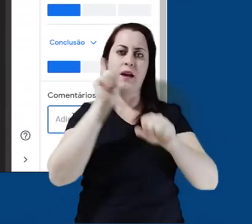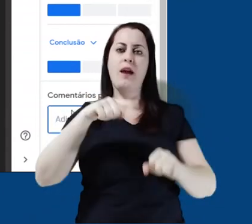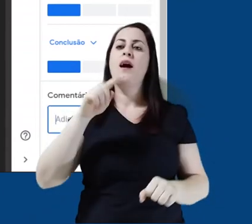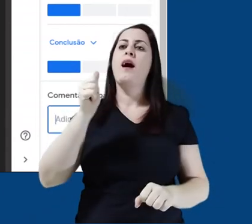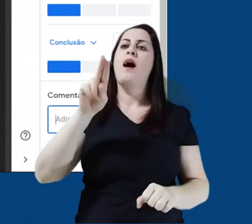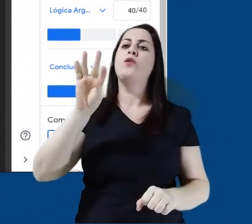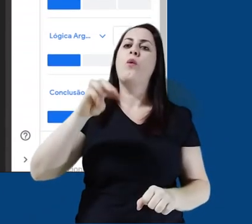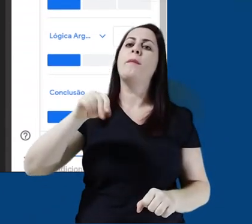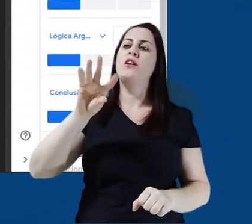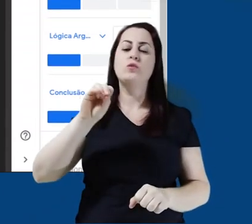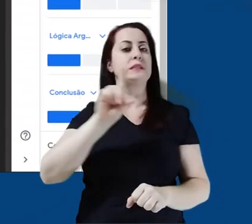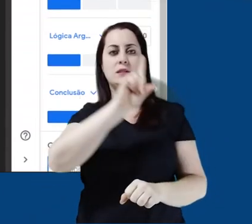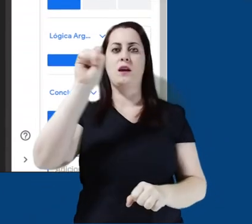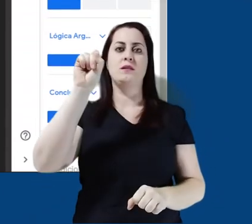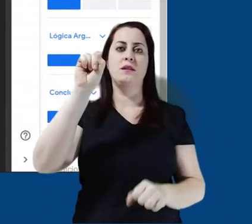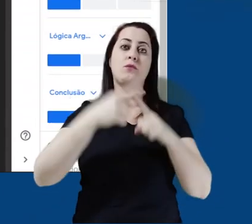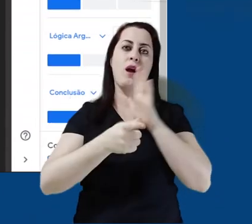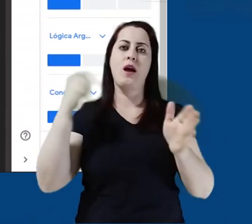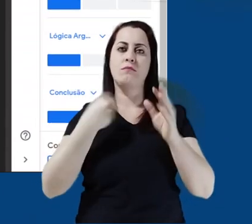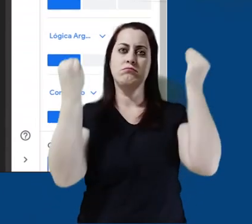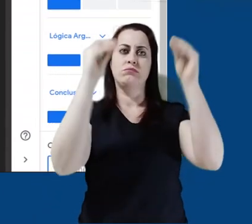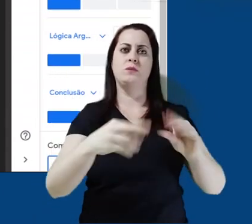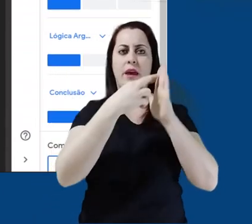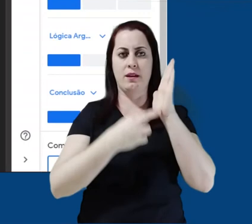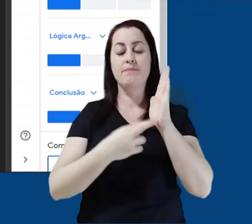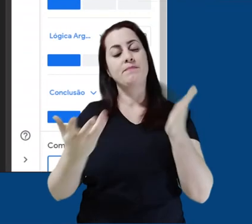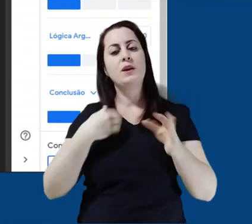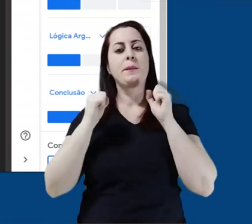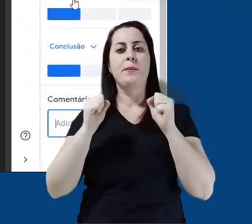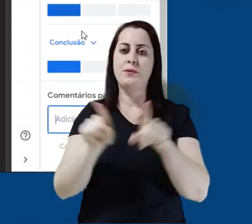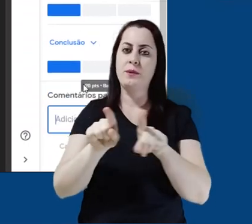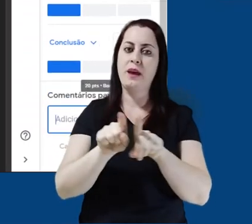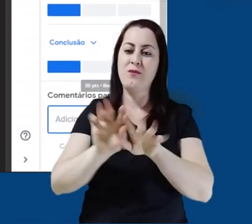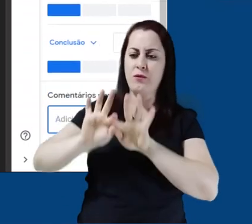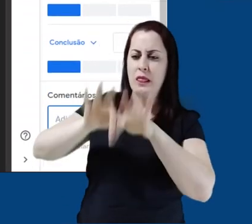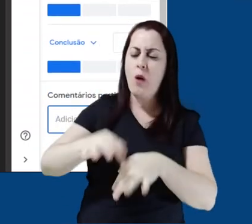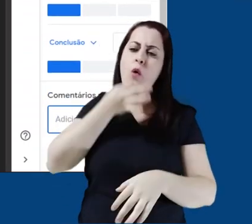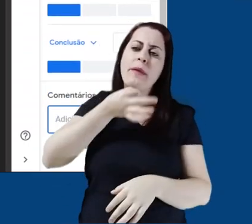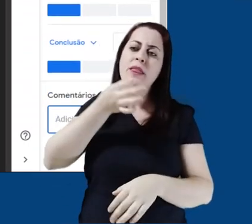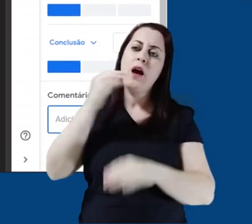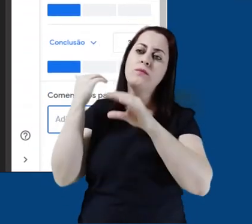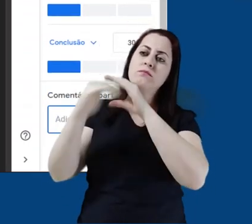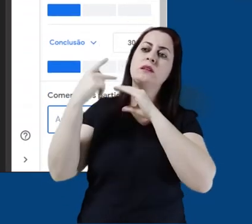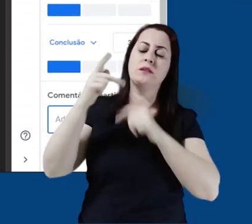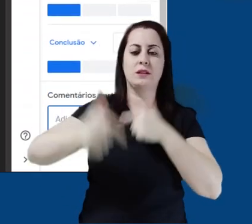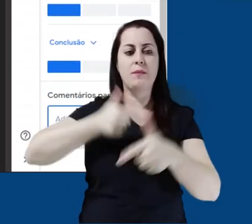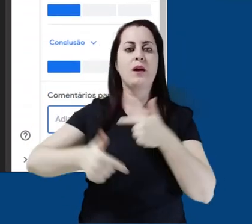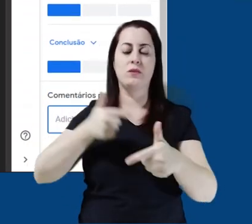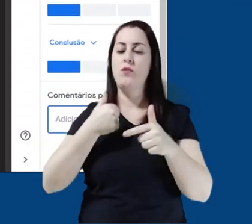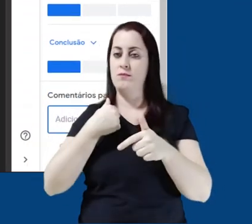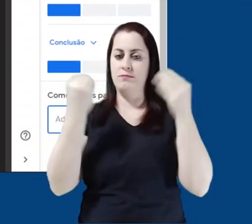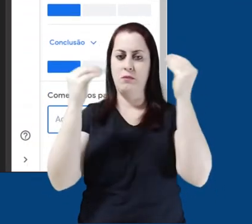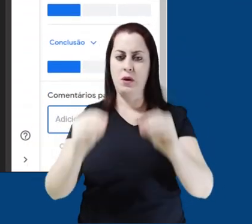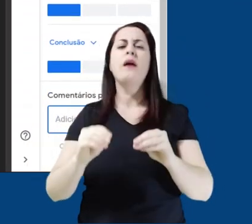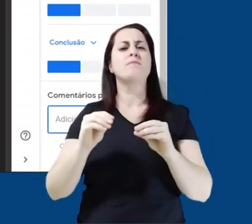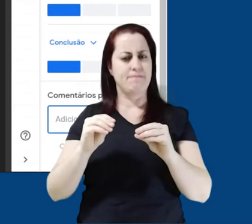cima nota dela já foi gerada automaticamente sem de acordo com os nossos critérios posso também ao final de tudo mandaram comentário para a